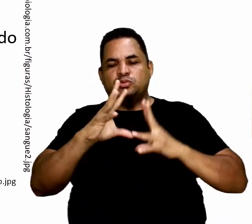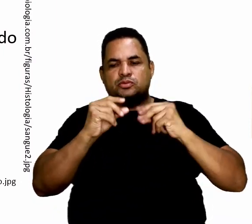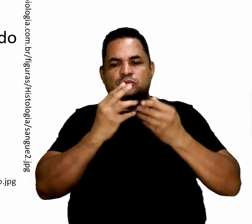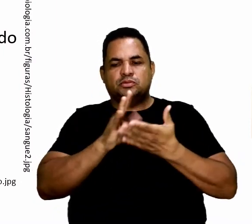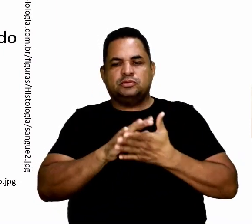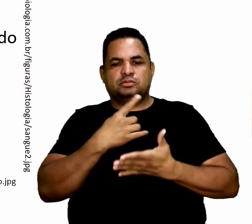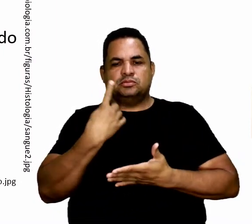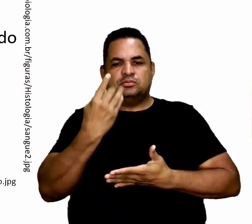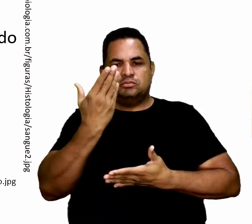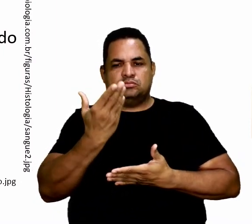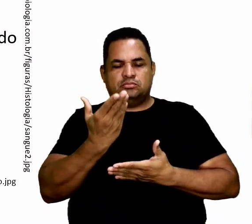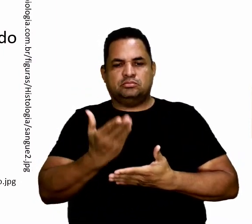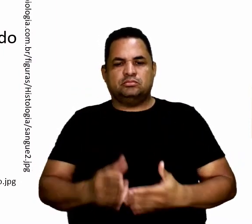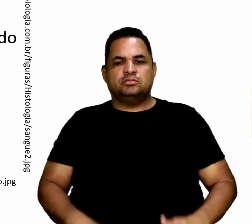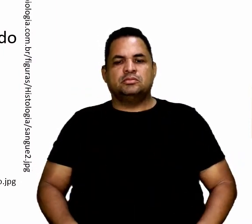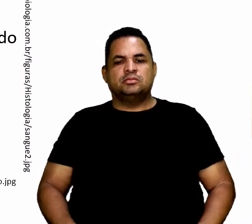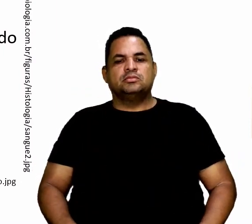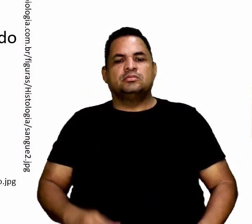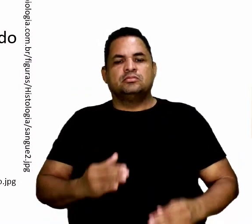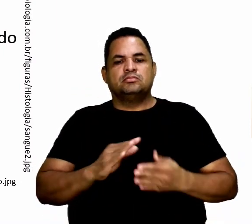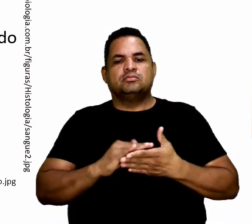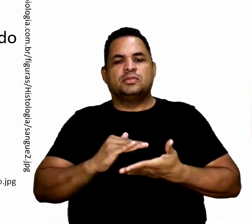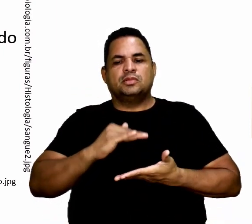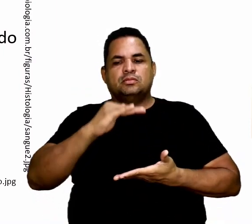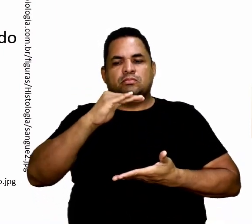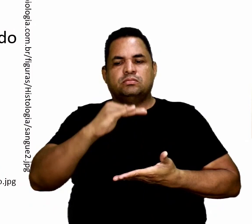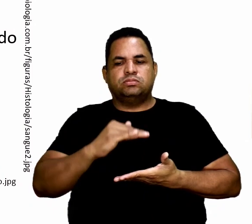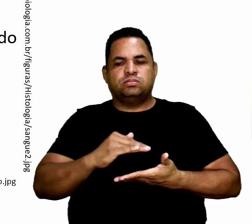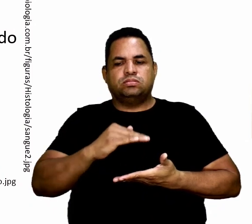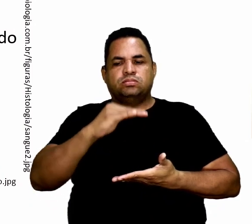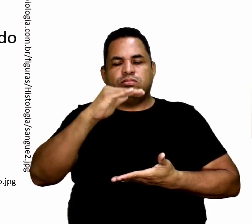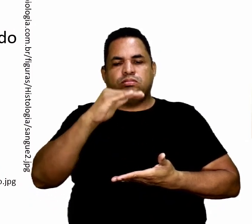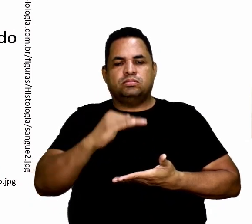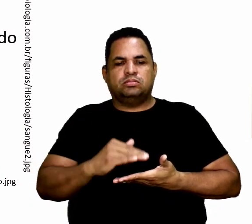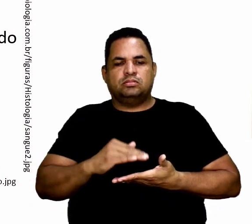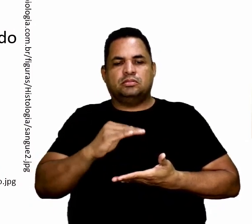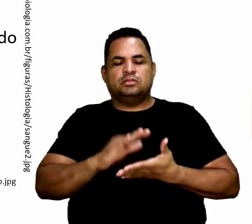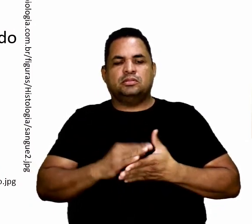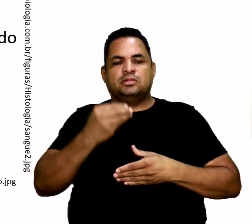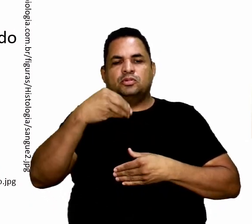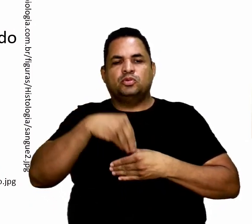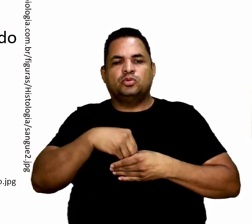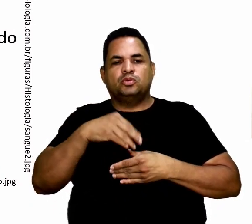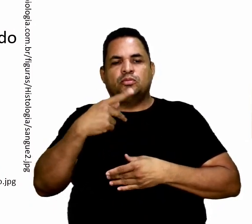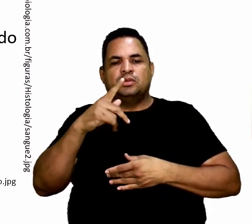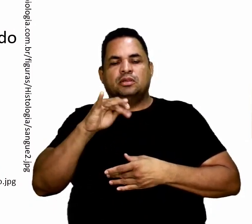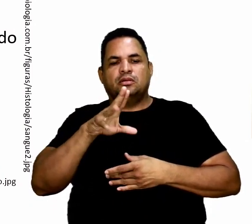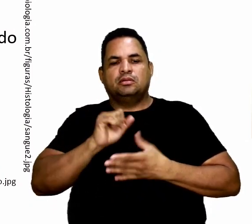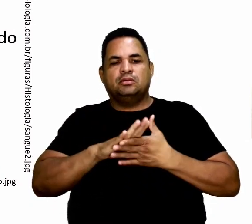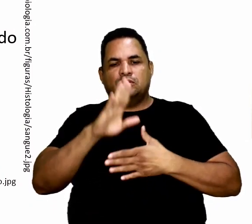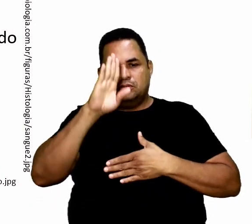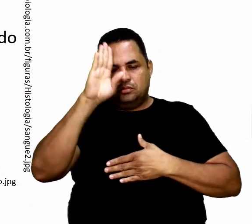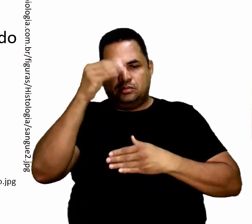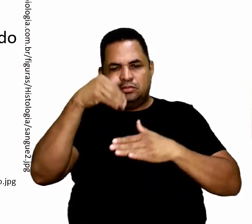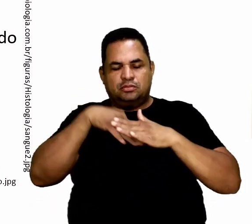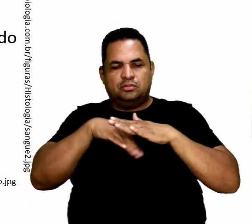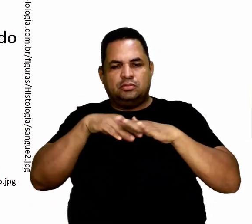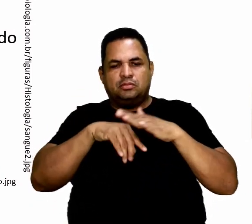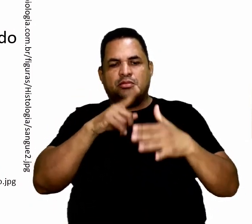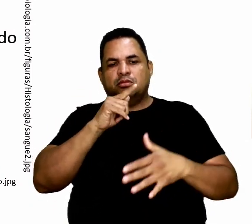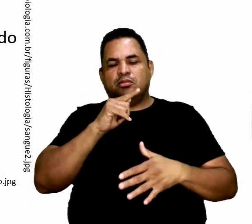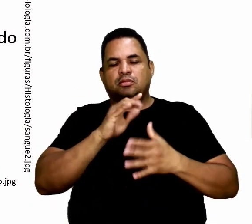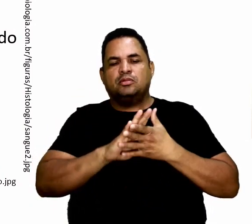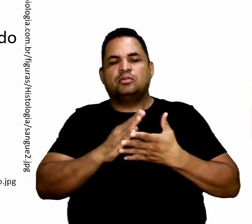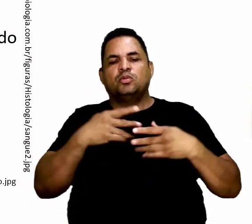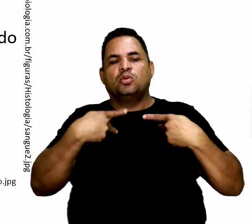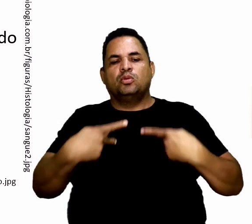elas estão suspensas, né? Elas estão boiando, digamos assim, no plasma, né? É uma das principais reservas de água do corpo